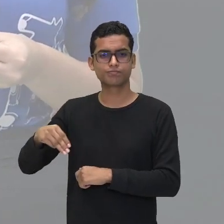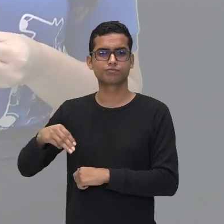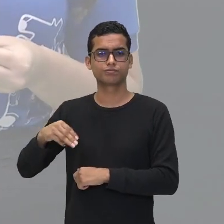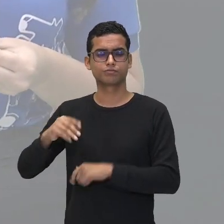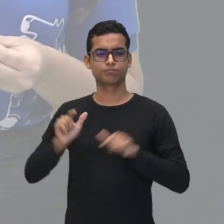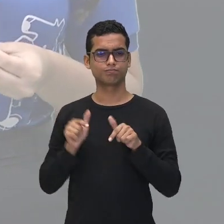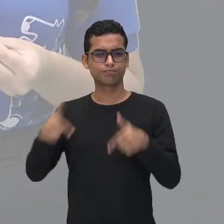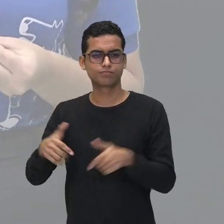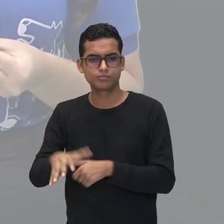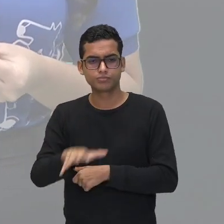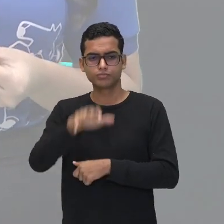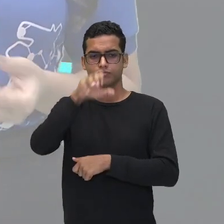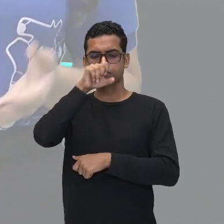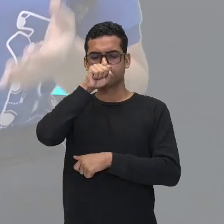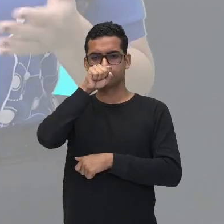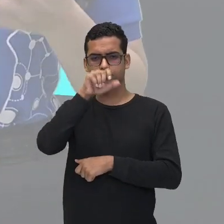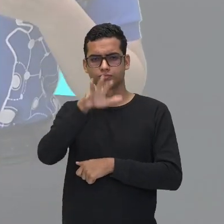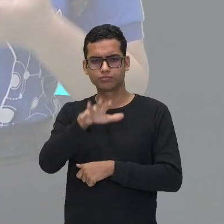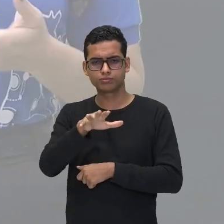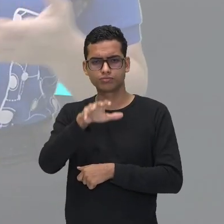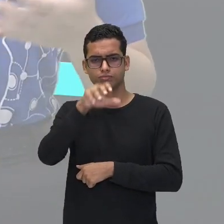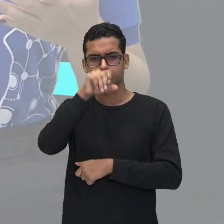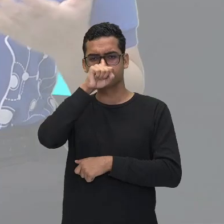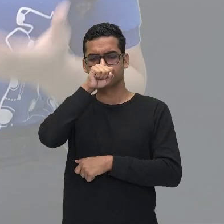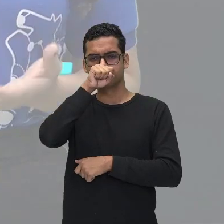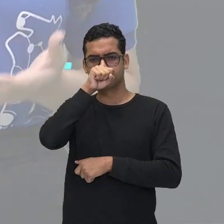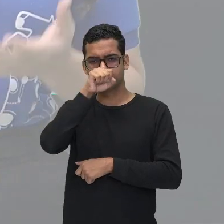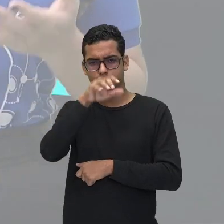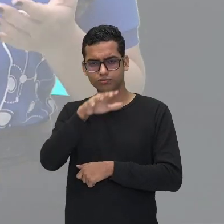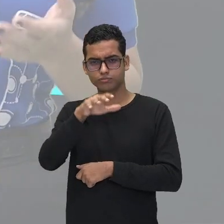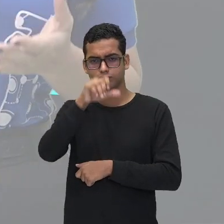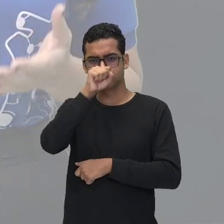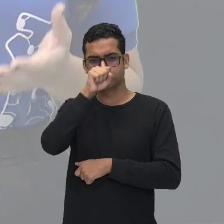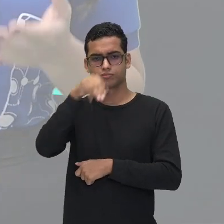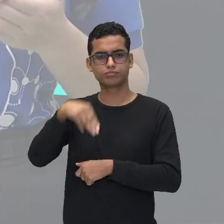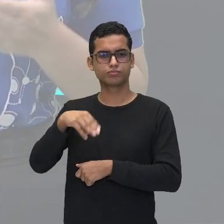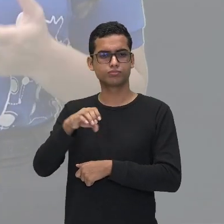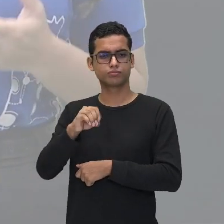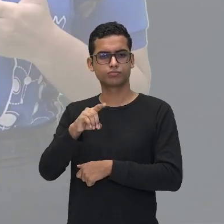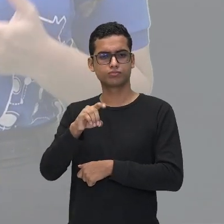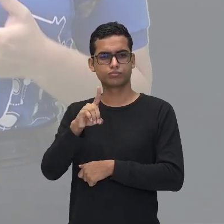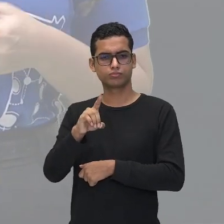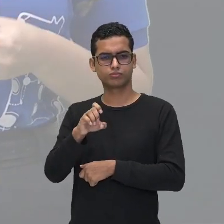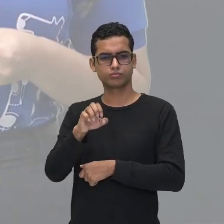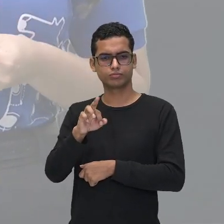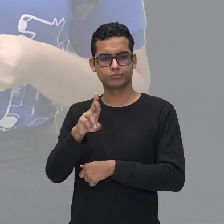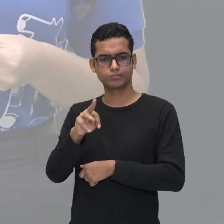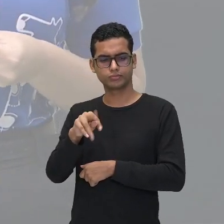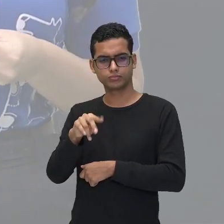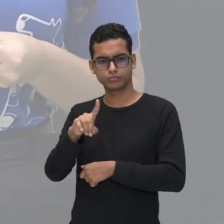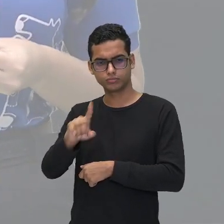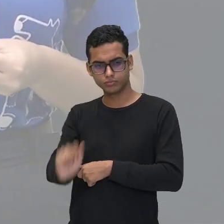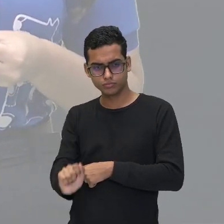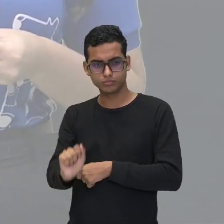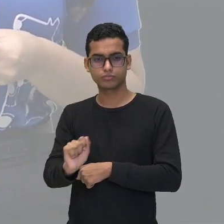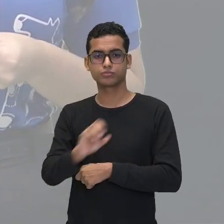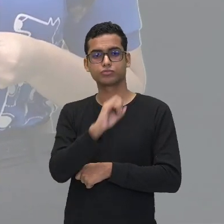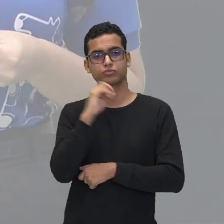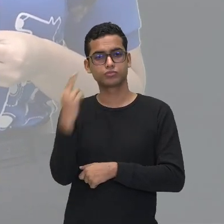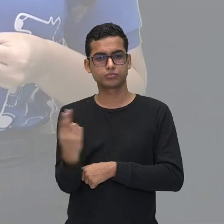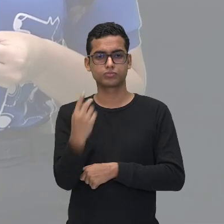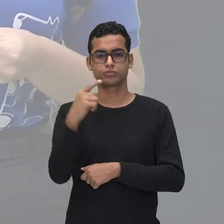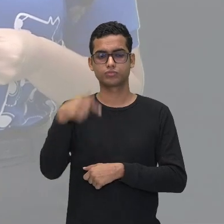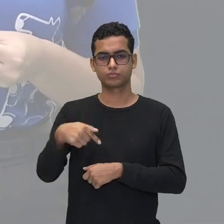de moderada intensidade, ou então de pelo menos 75 a 150 minutos de atividade